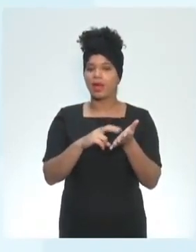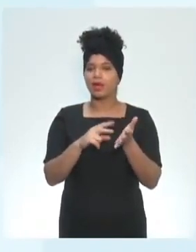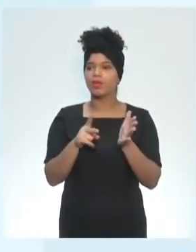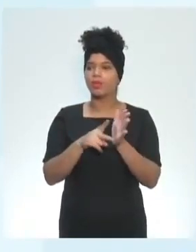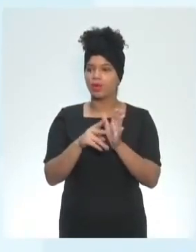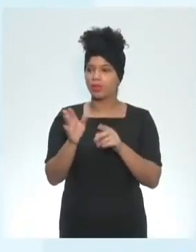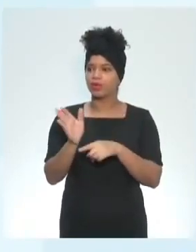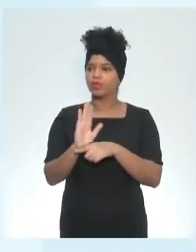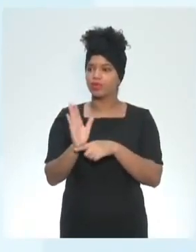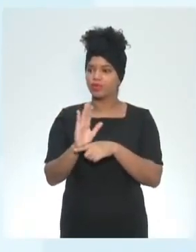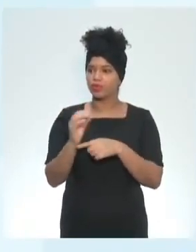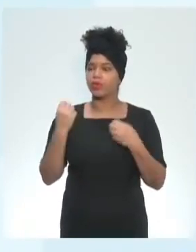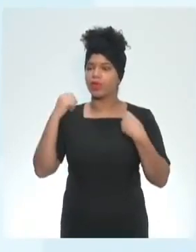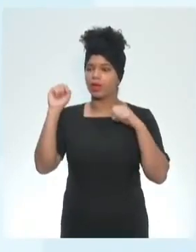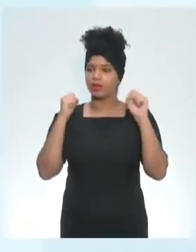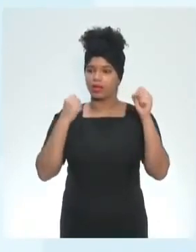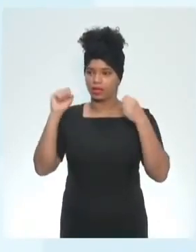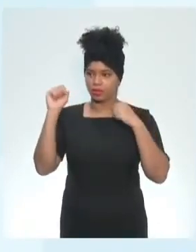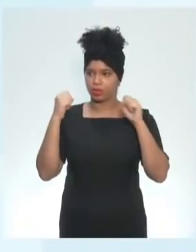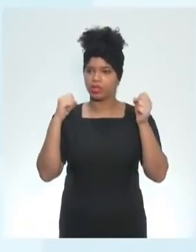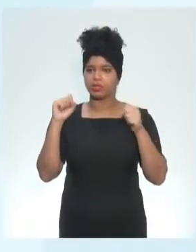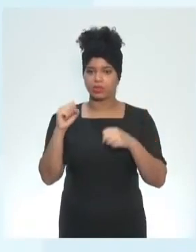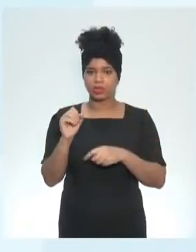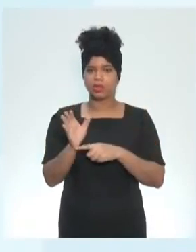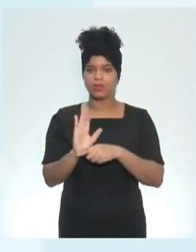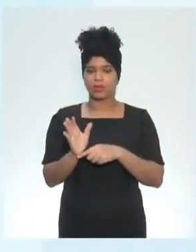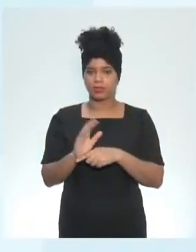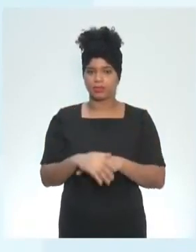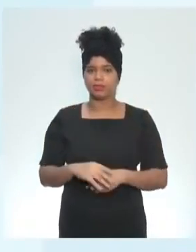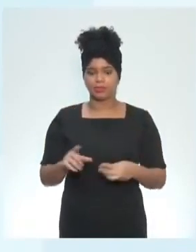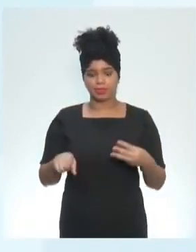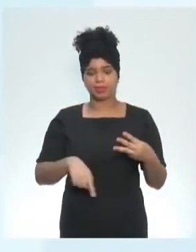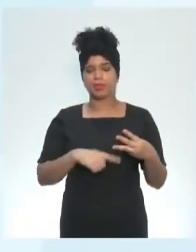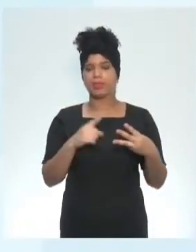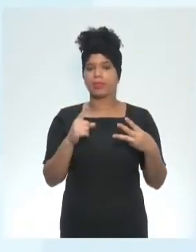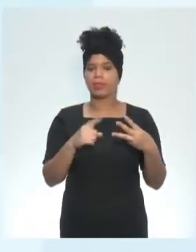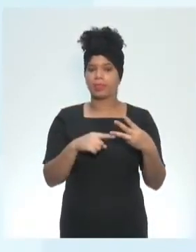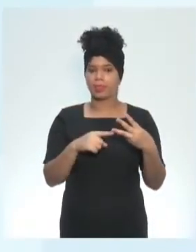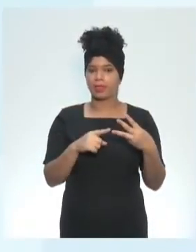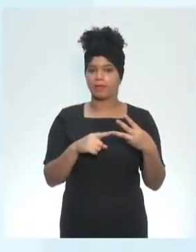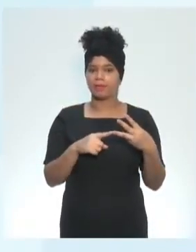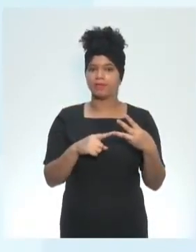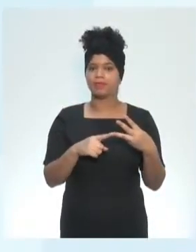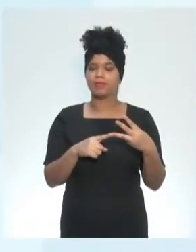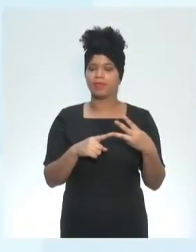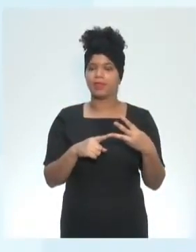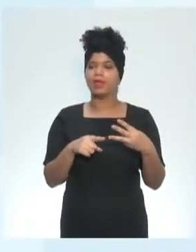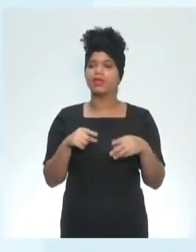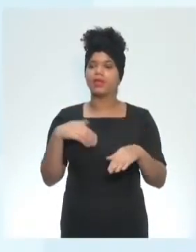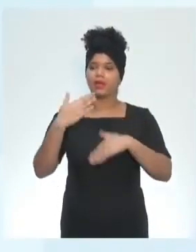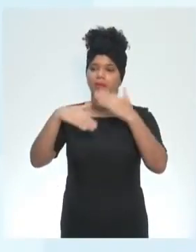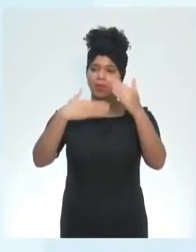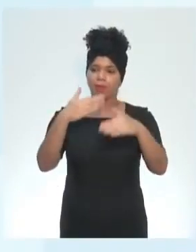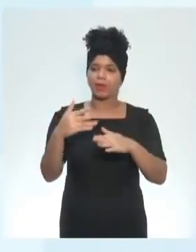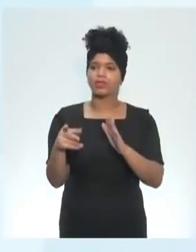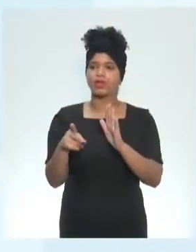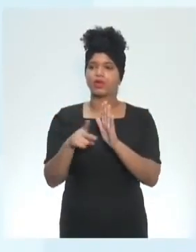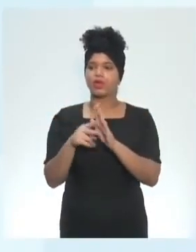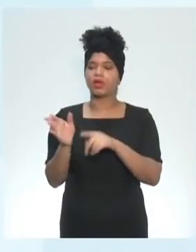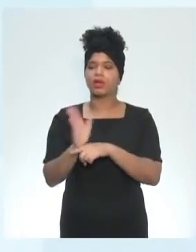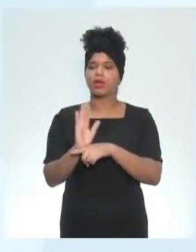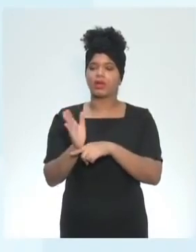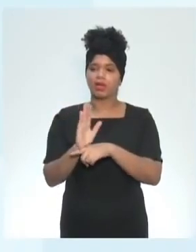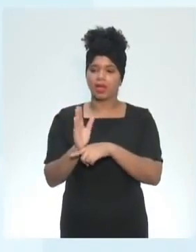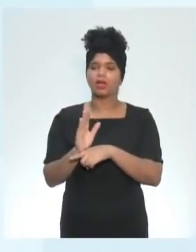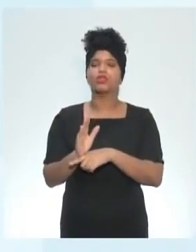compartilhar e adquirir vocabulário relacionado a indústria do cinema e Nando estando para os resolve coleirinha movie e entender o processo